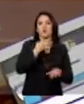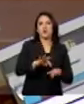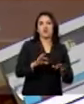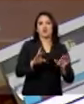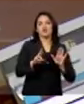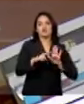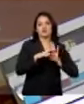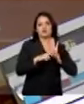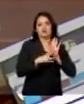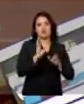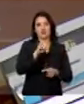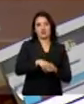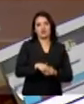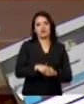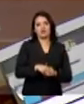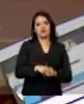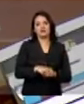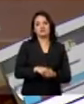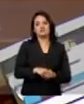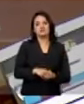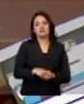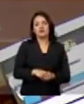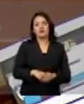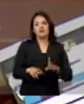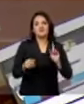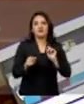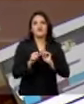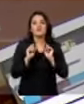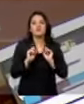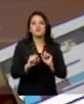enfraquecendo a instituição,